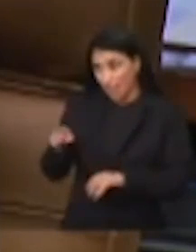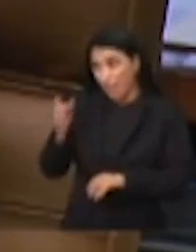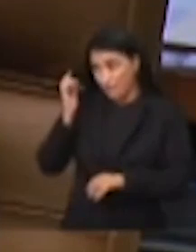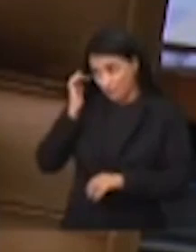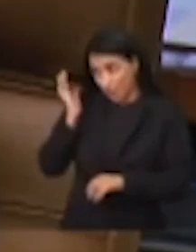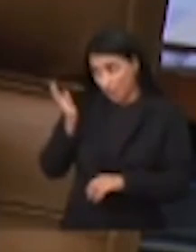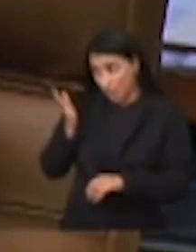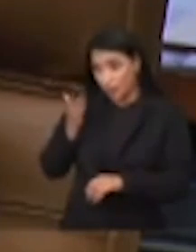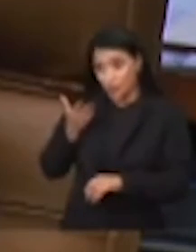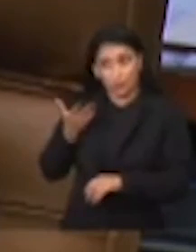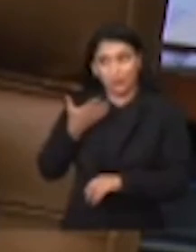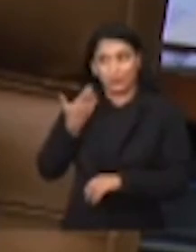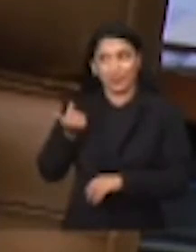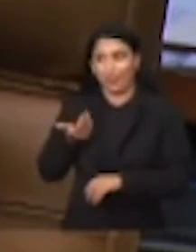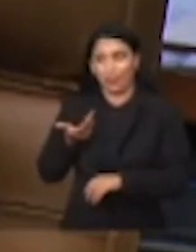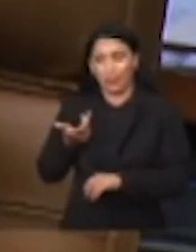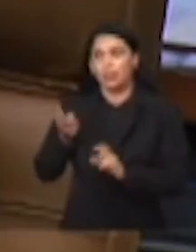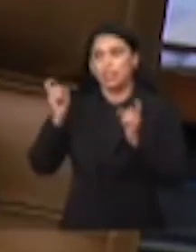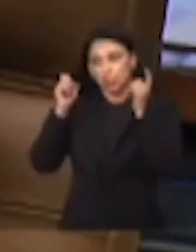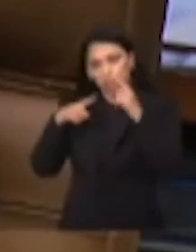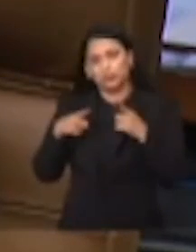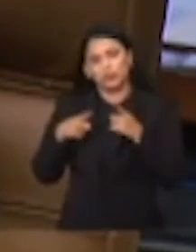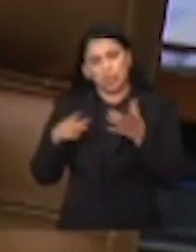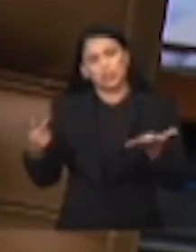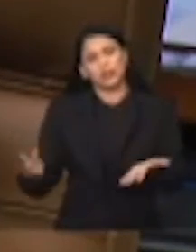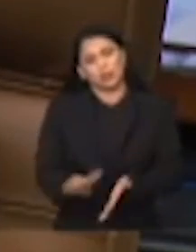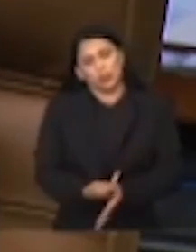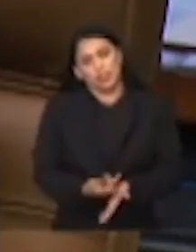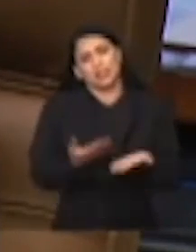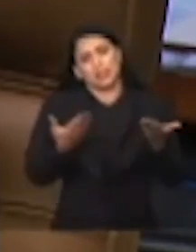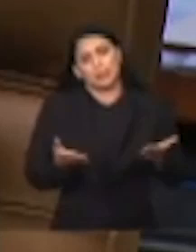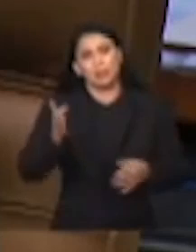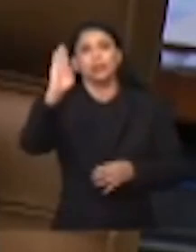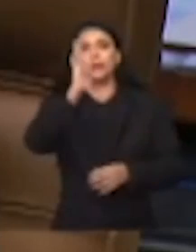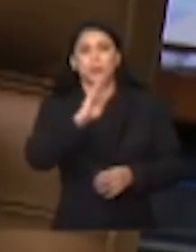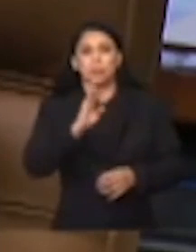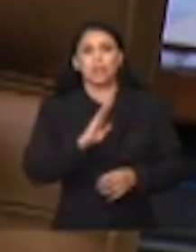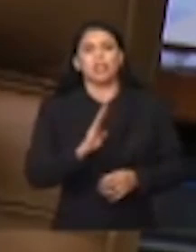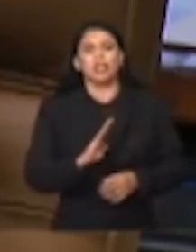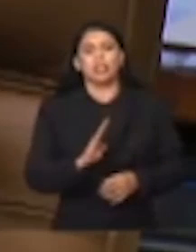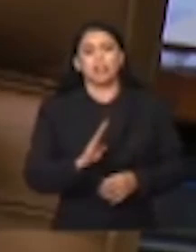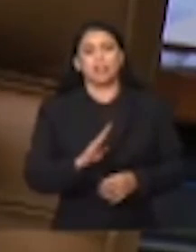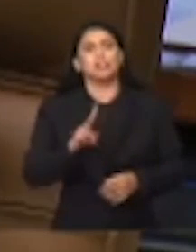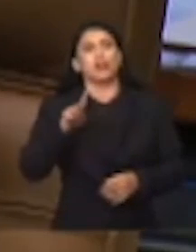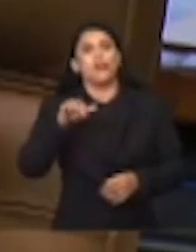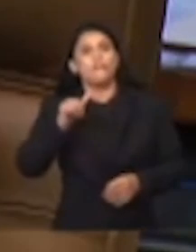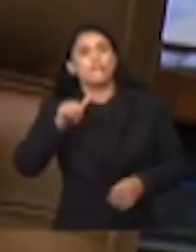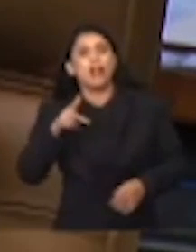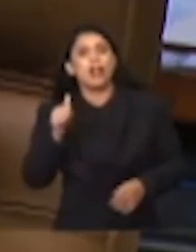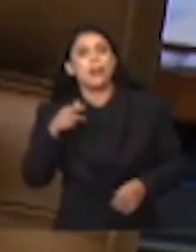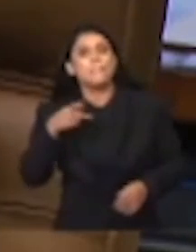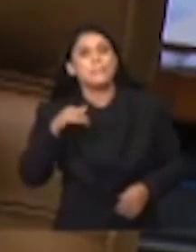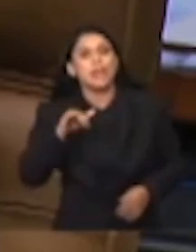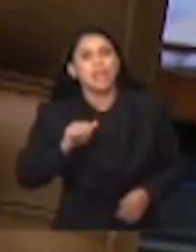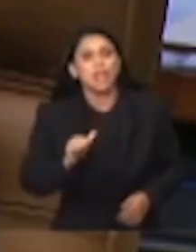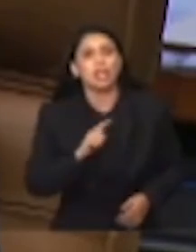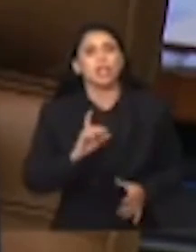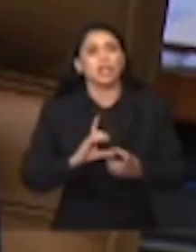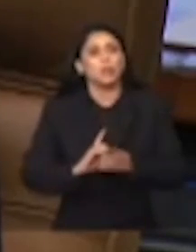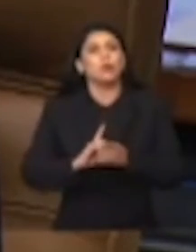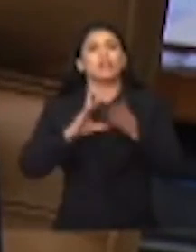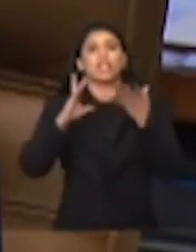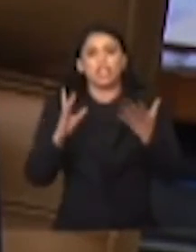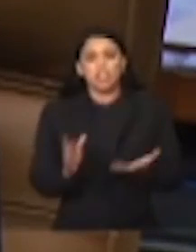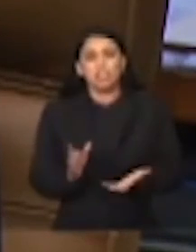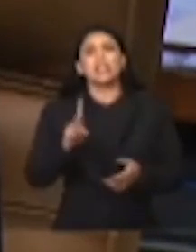dificuldades fazem parte mas o Brasil vale a pena o estado de Direito vale a pena a democracia vale